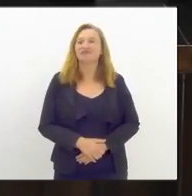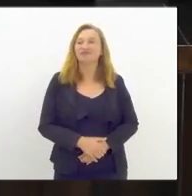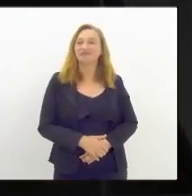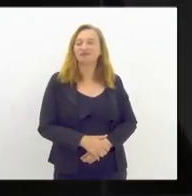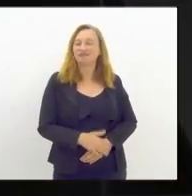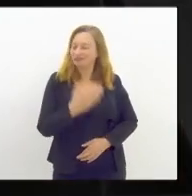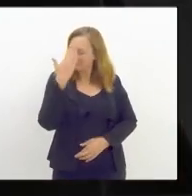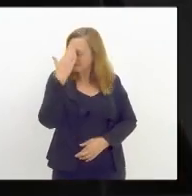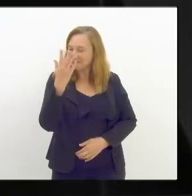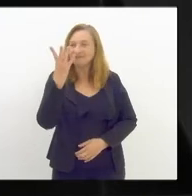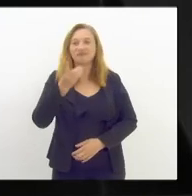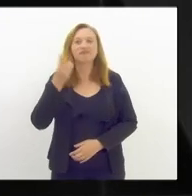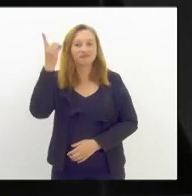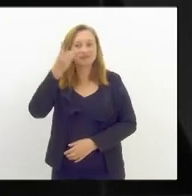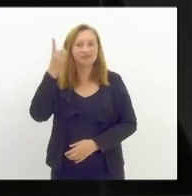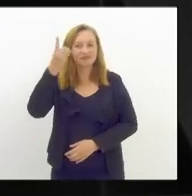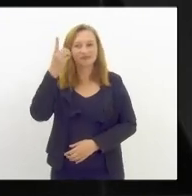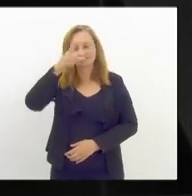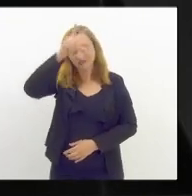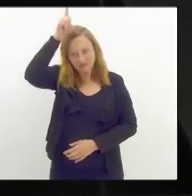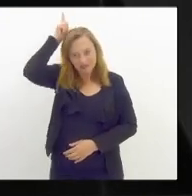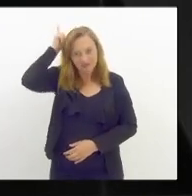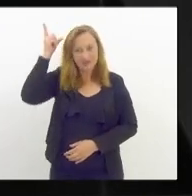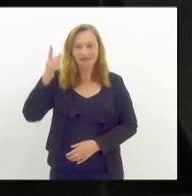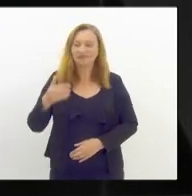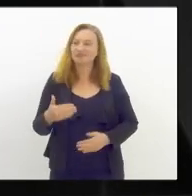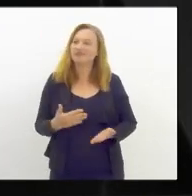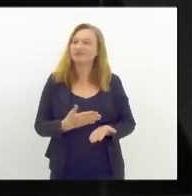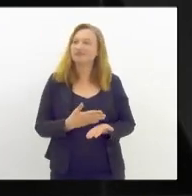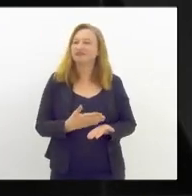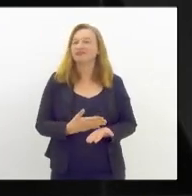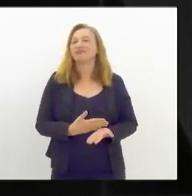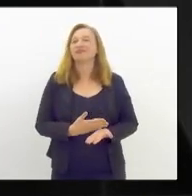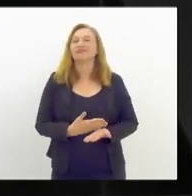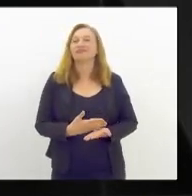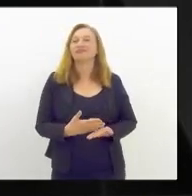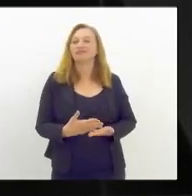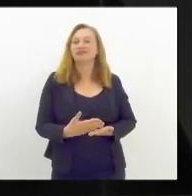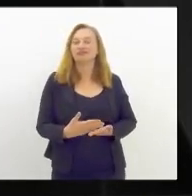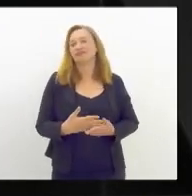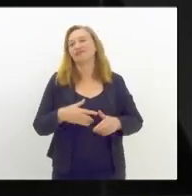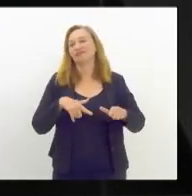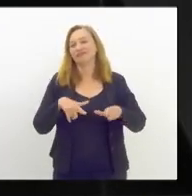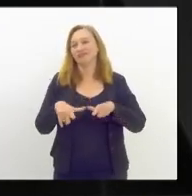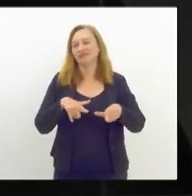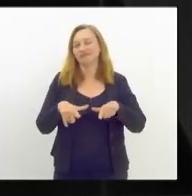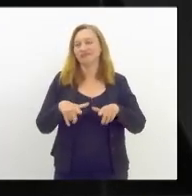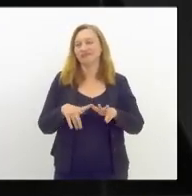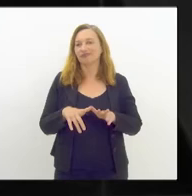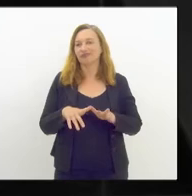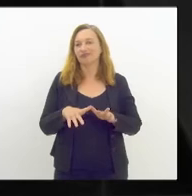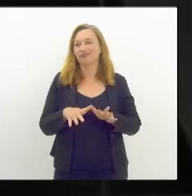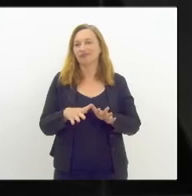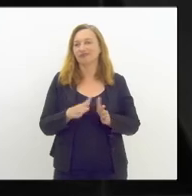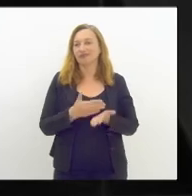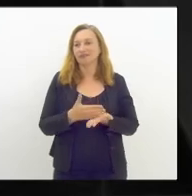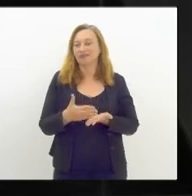Obrigada Deputado Luiz Paulo que hora Preside esse expediente final